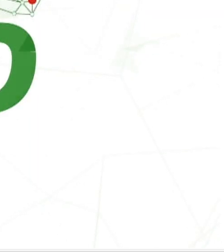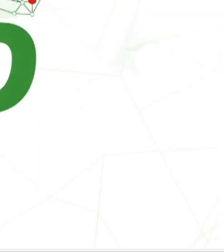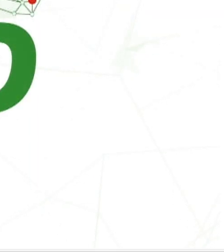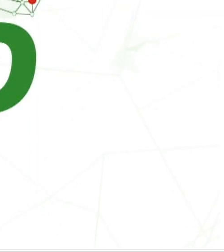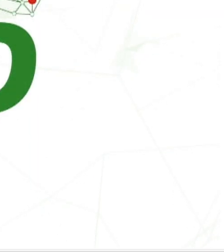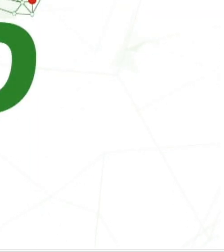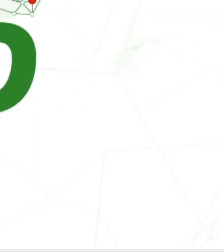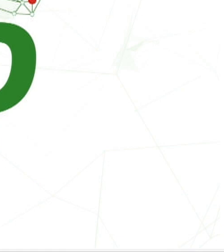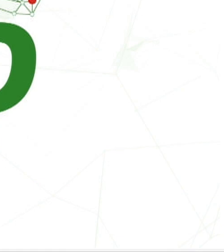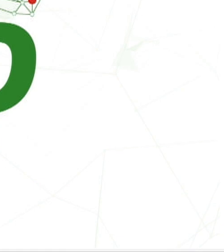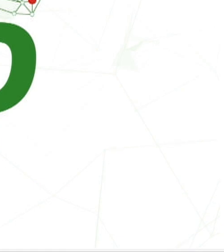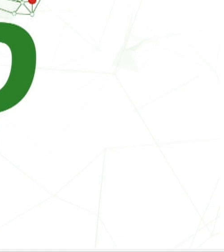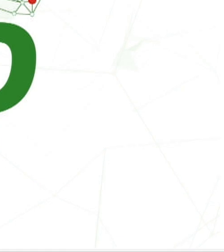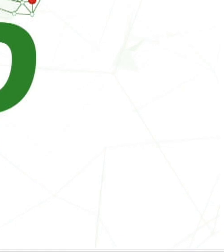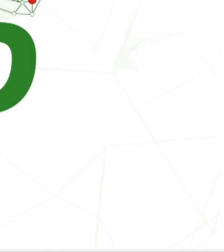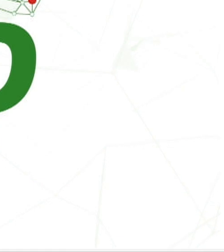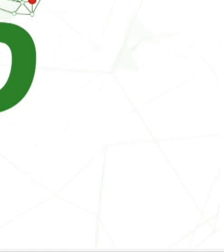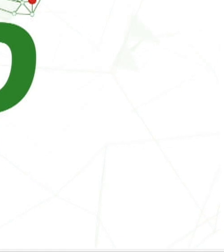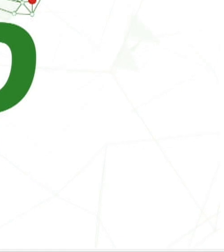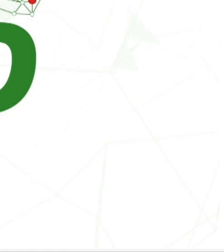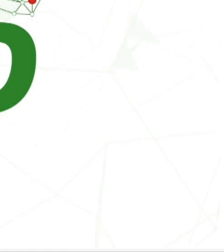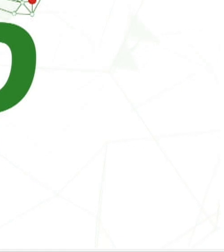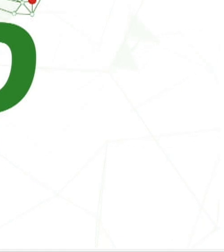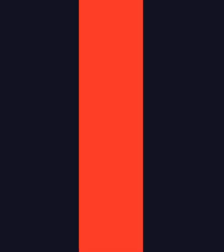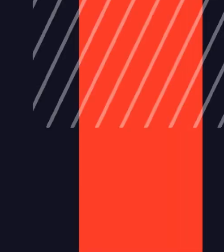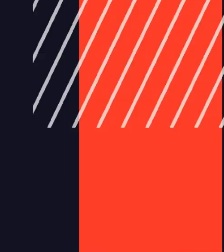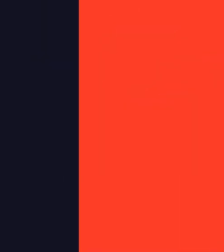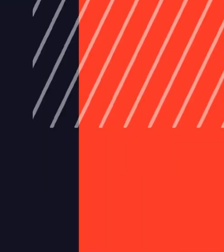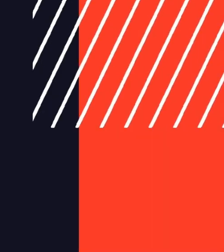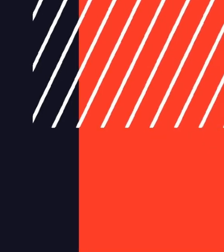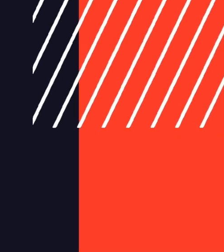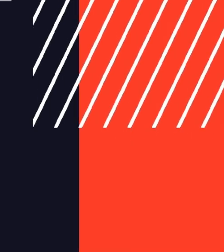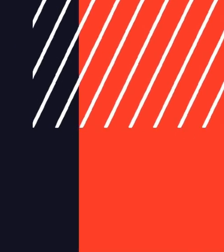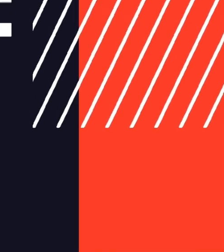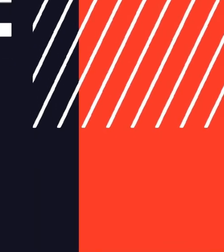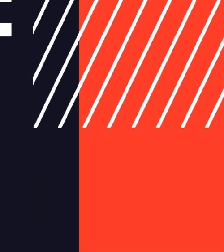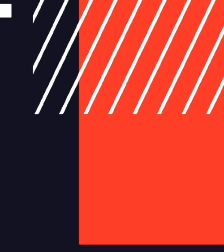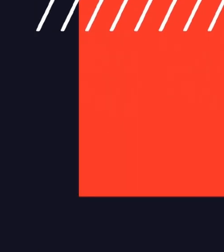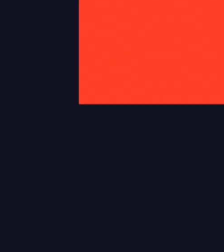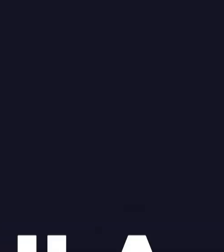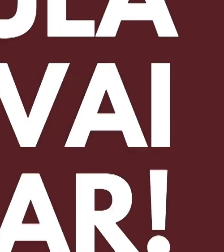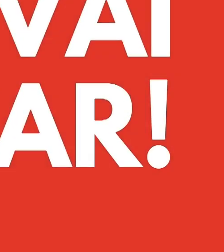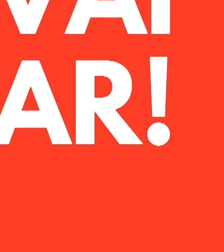Educação à distância, mudando realidades.